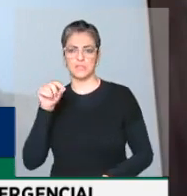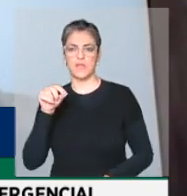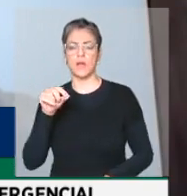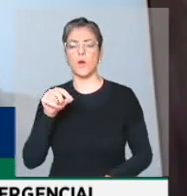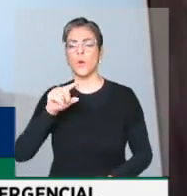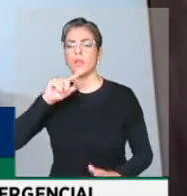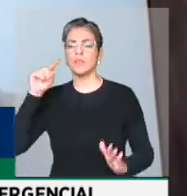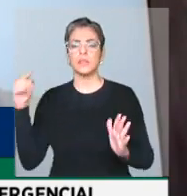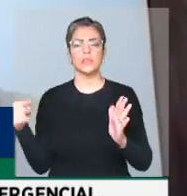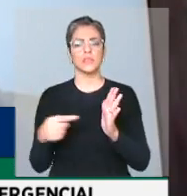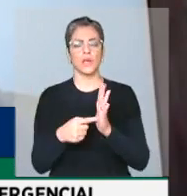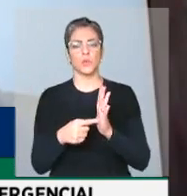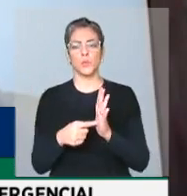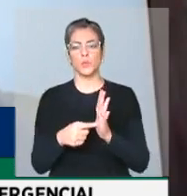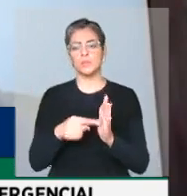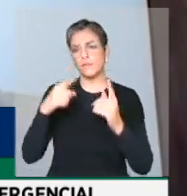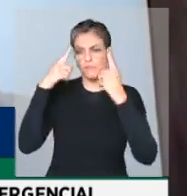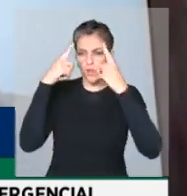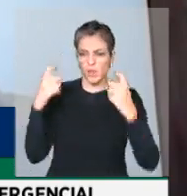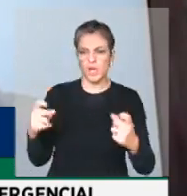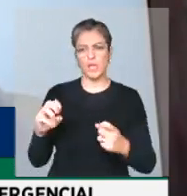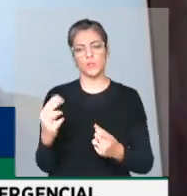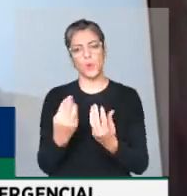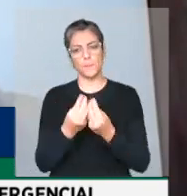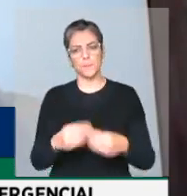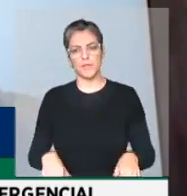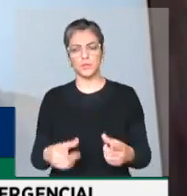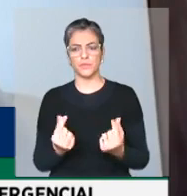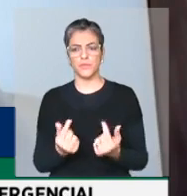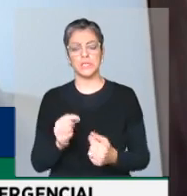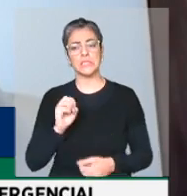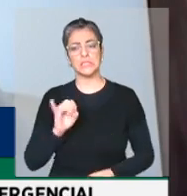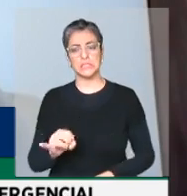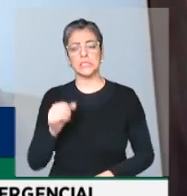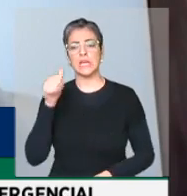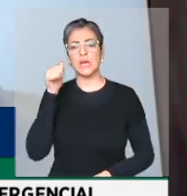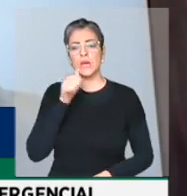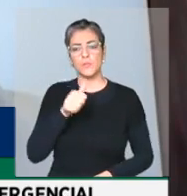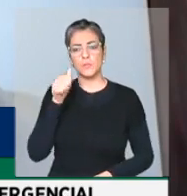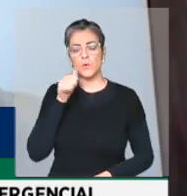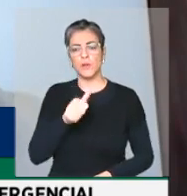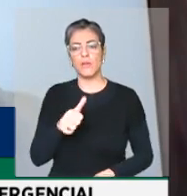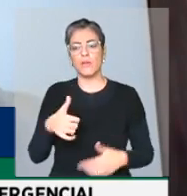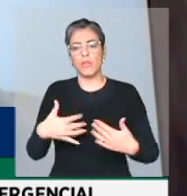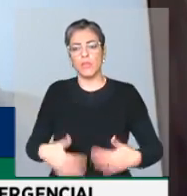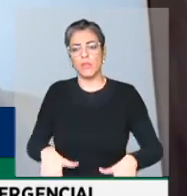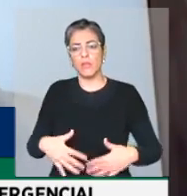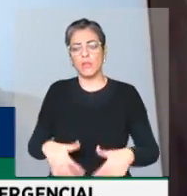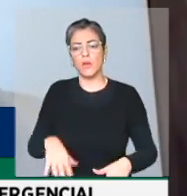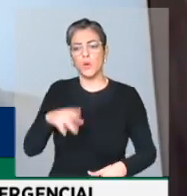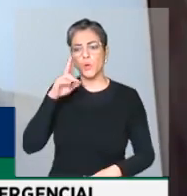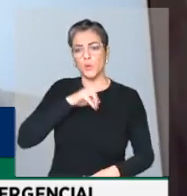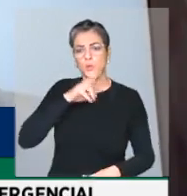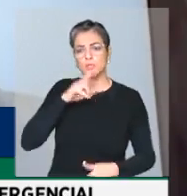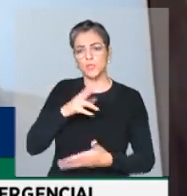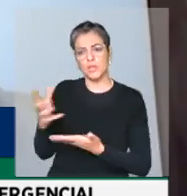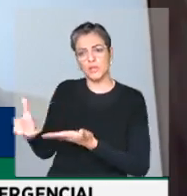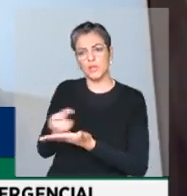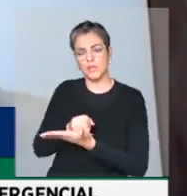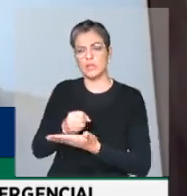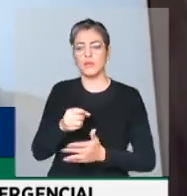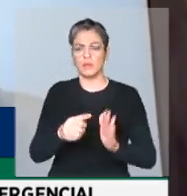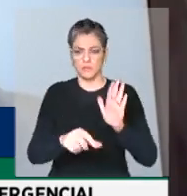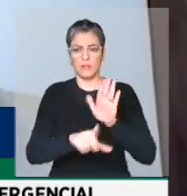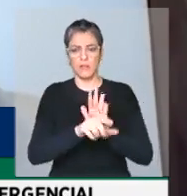de violência e dano patrimonial, para os casos em que a mulher tiver o auxílio emergencial, de que trata o artigo 2º da Lei